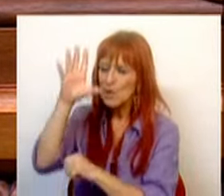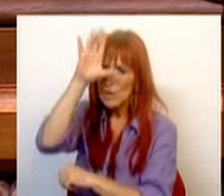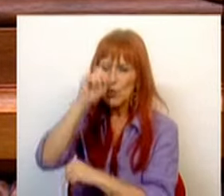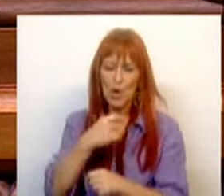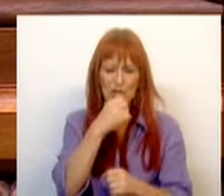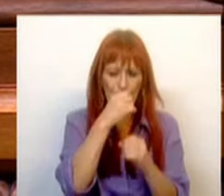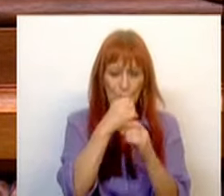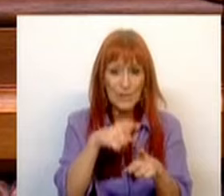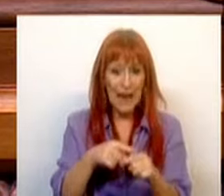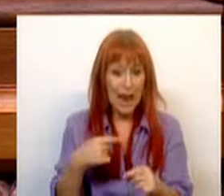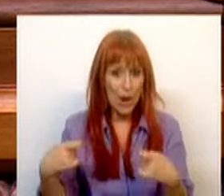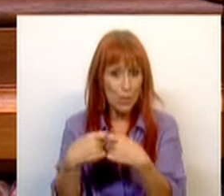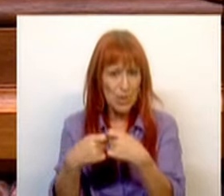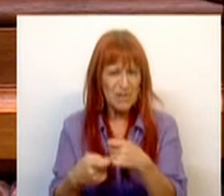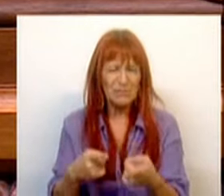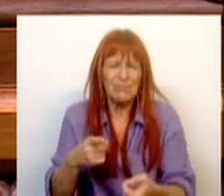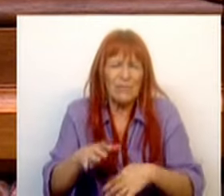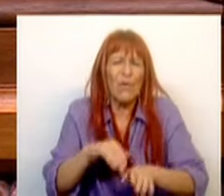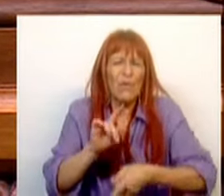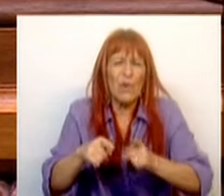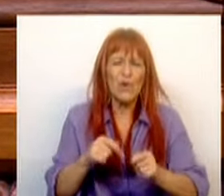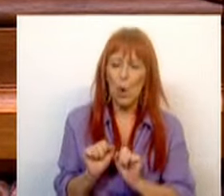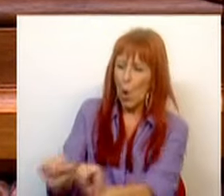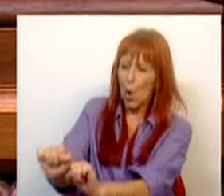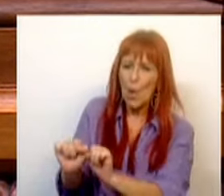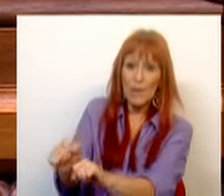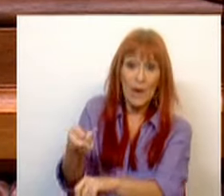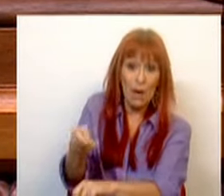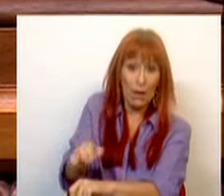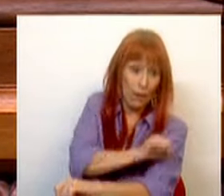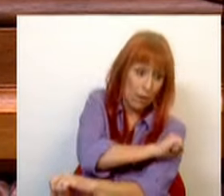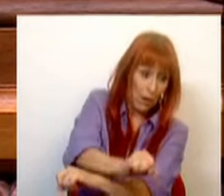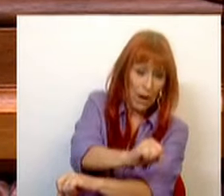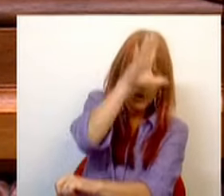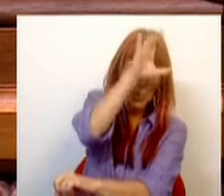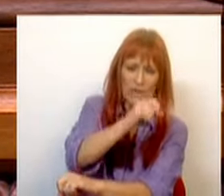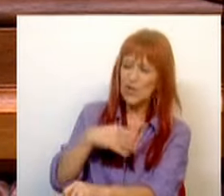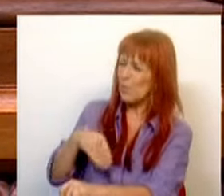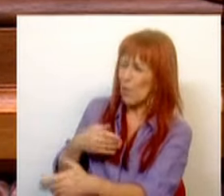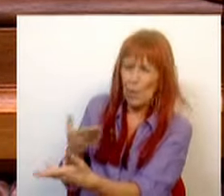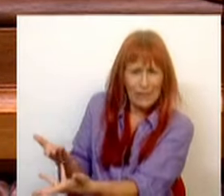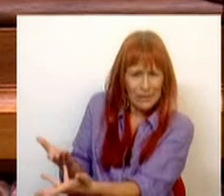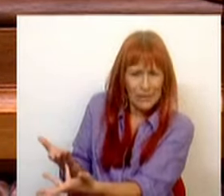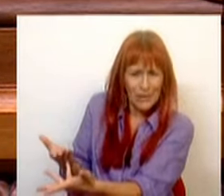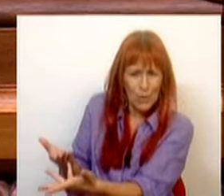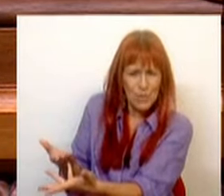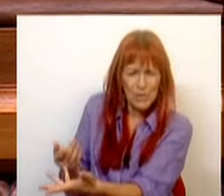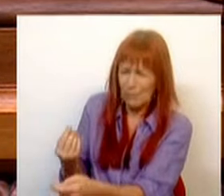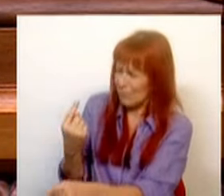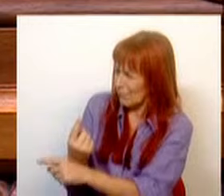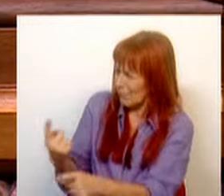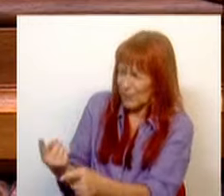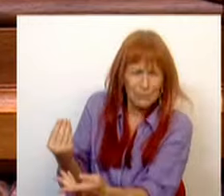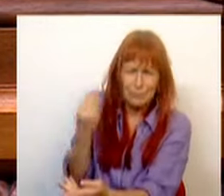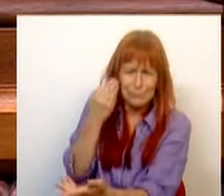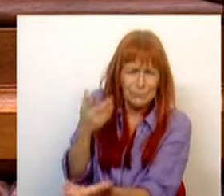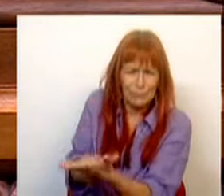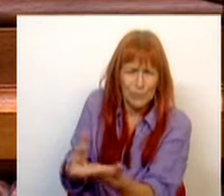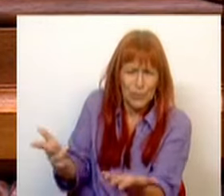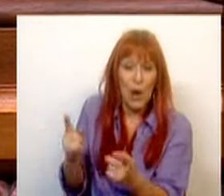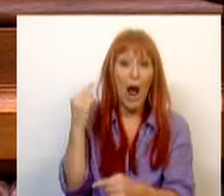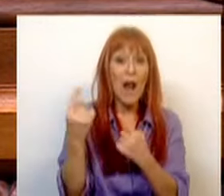em Bruxelas, mais não faz do que a oposição ao anterior Governo, tenha preocupações, infundadas desde logo, de que